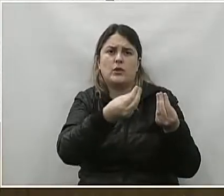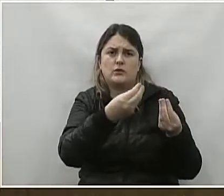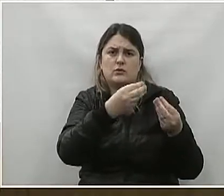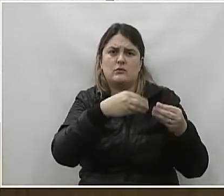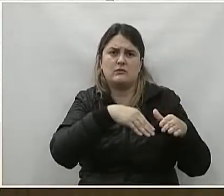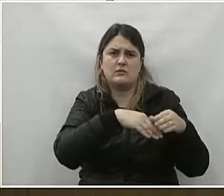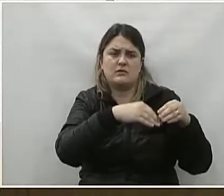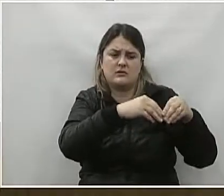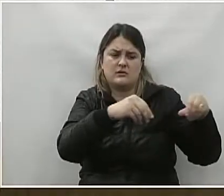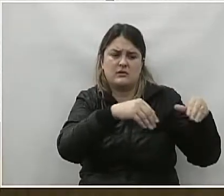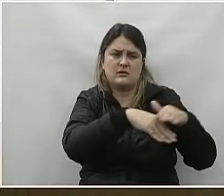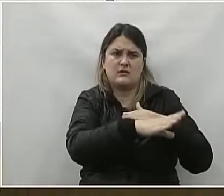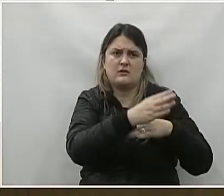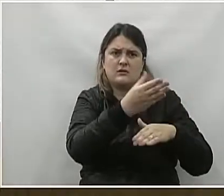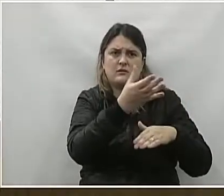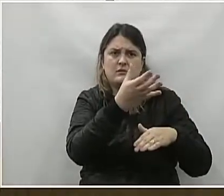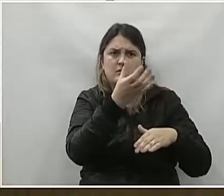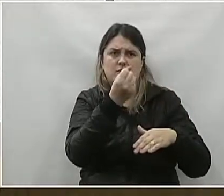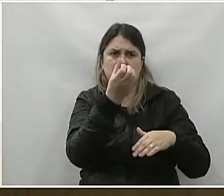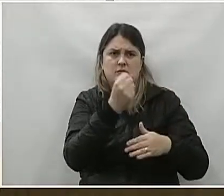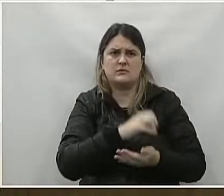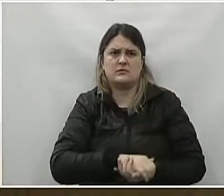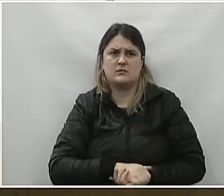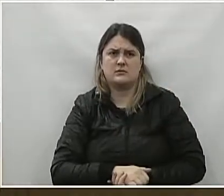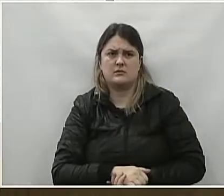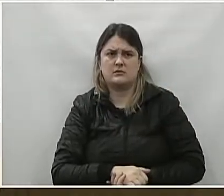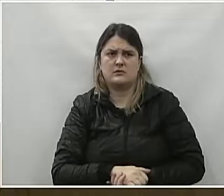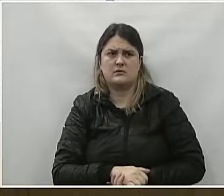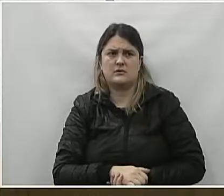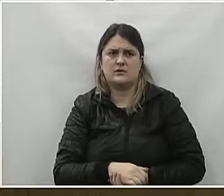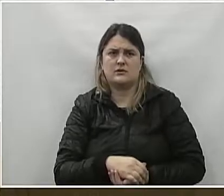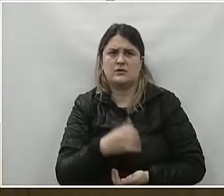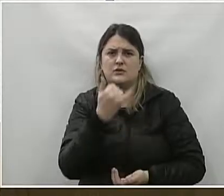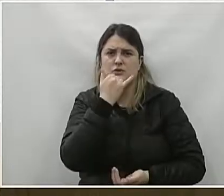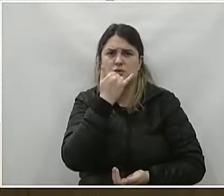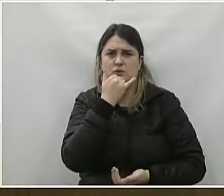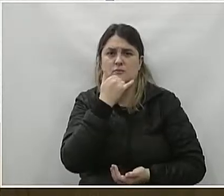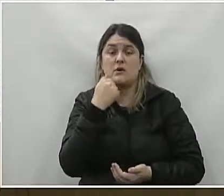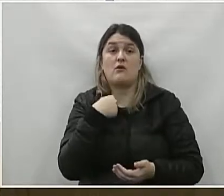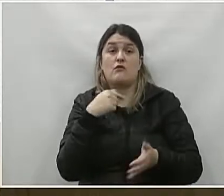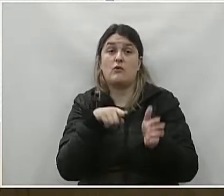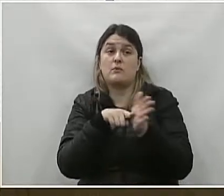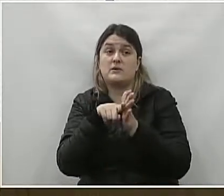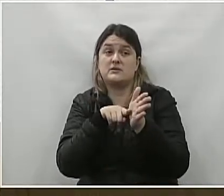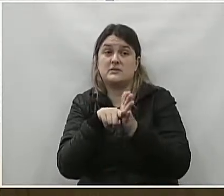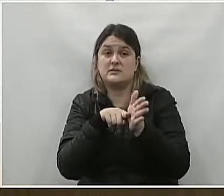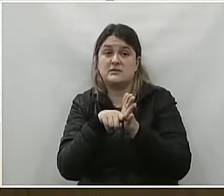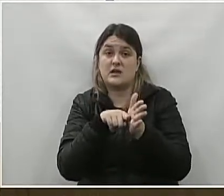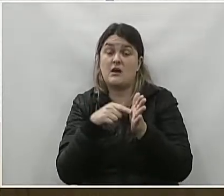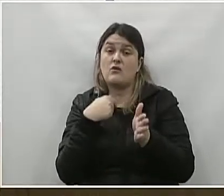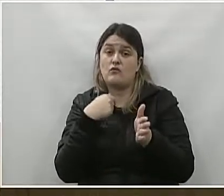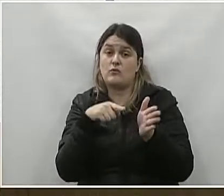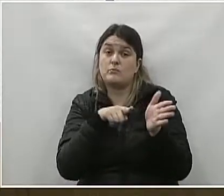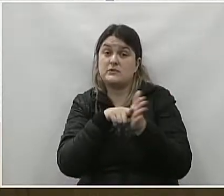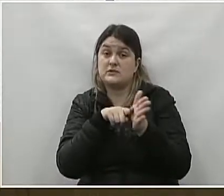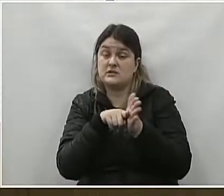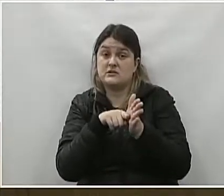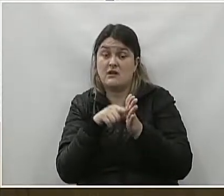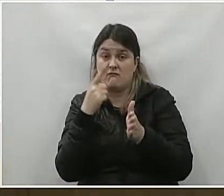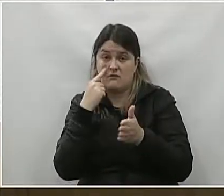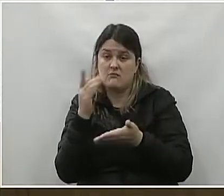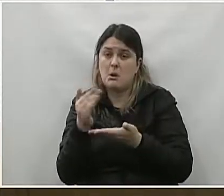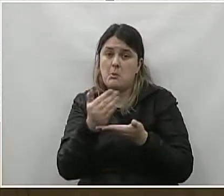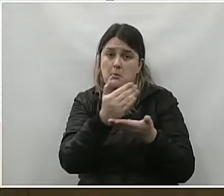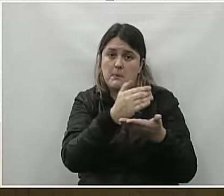fundo. Então, só essas questões, pessoal, que a gente tem que levantar, sabe? É só isso que precisa levantar